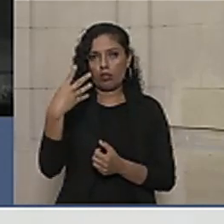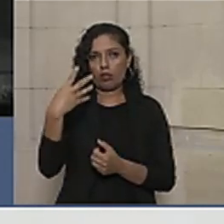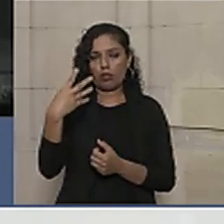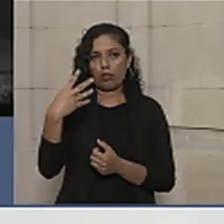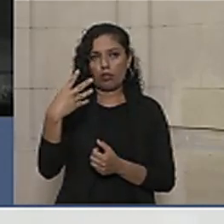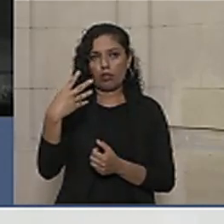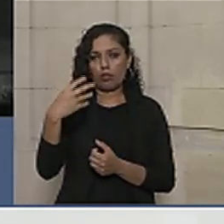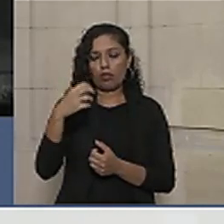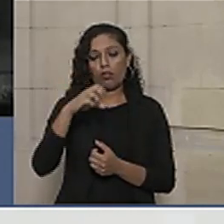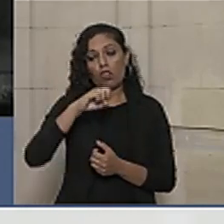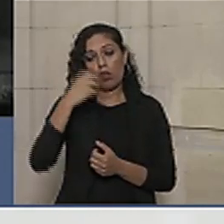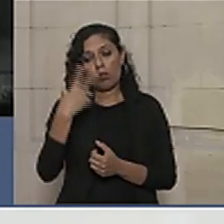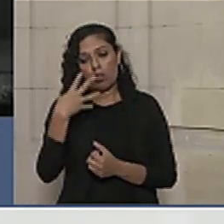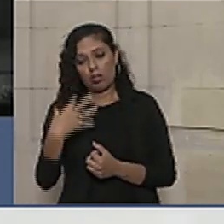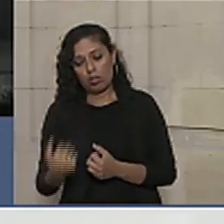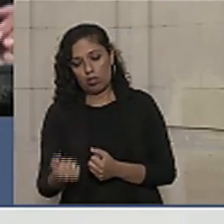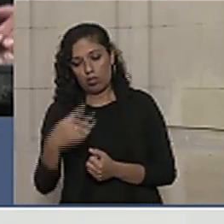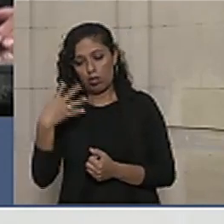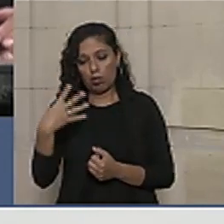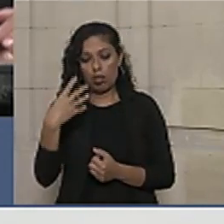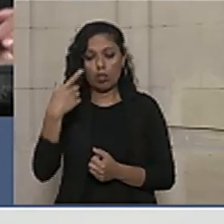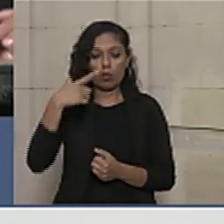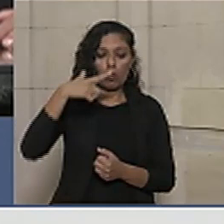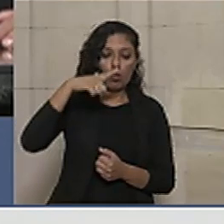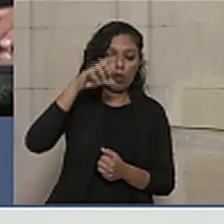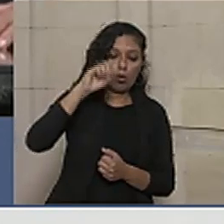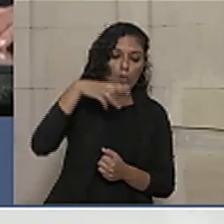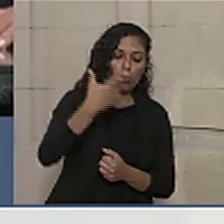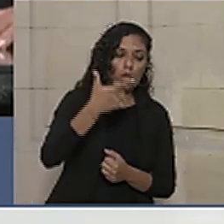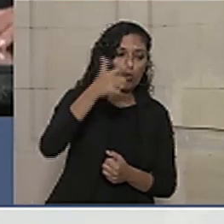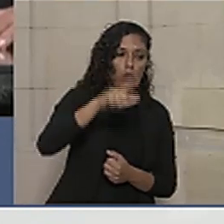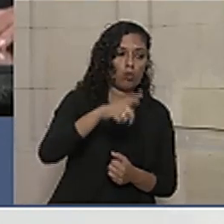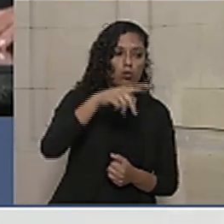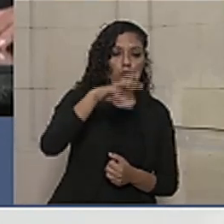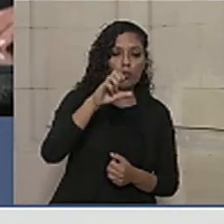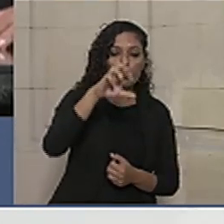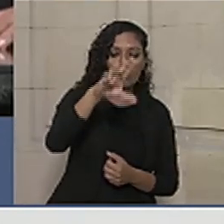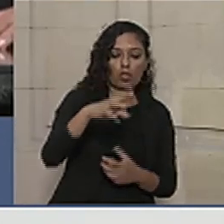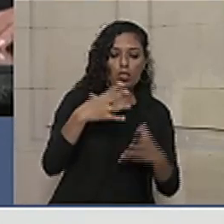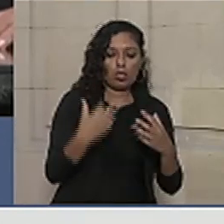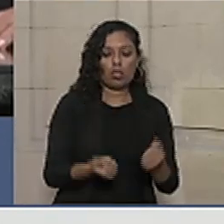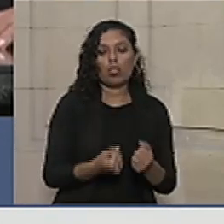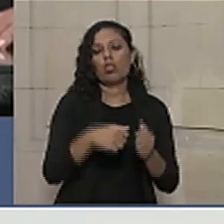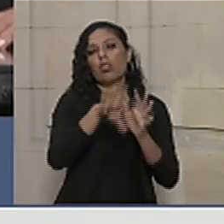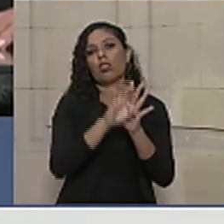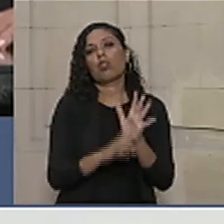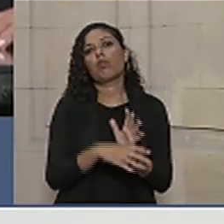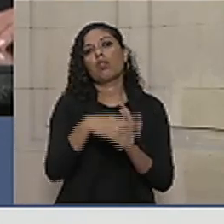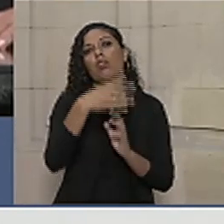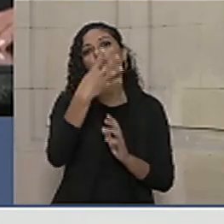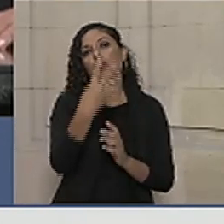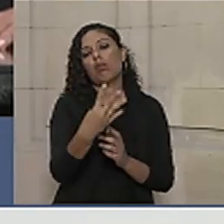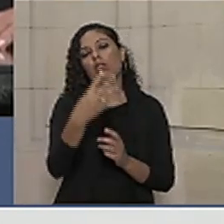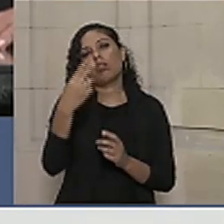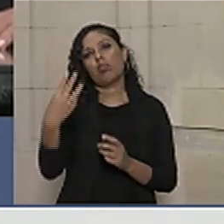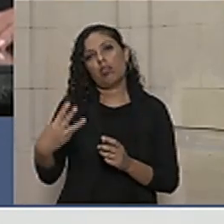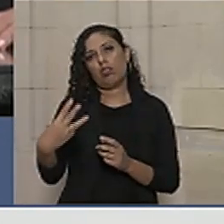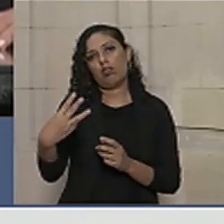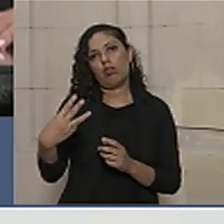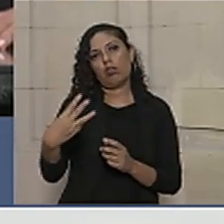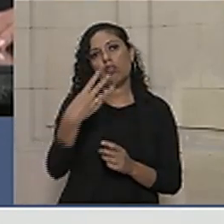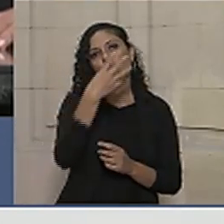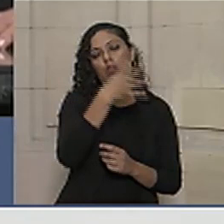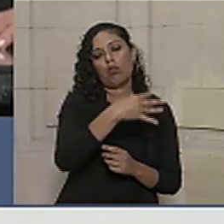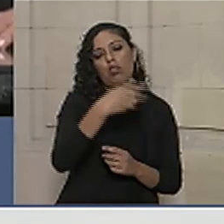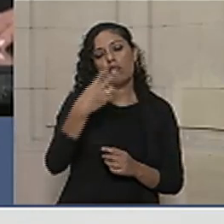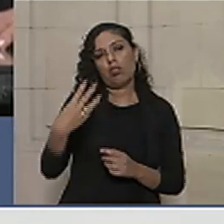4, ou tem que ter um outro parecer, chamo os trabalhos à ordem, favorável à emenda 4 e 3. 4 e 3,